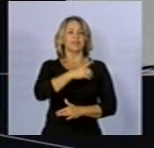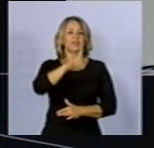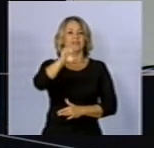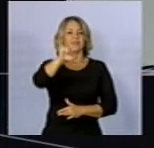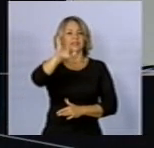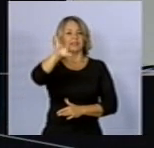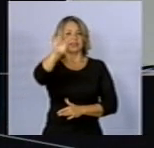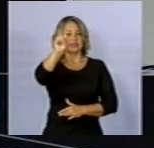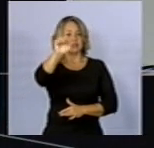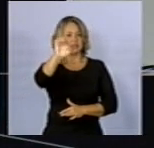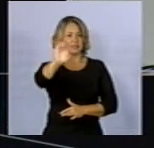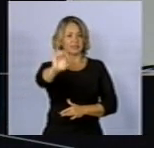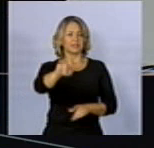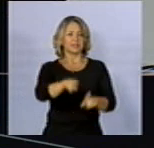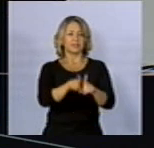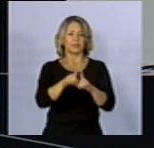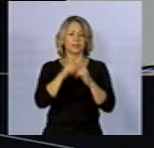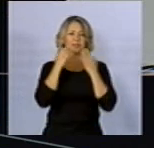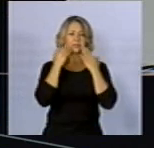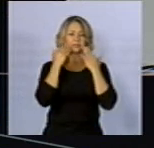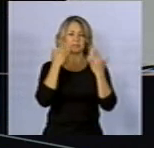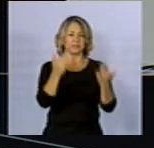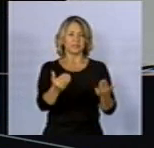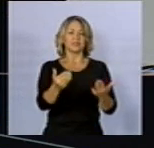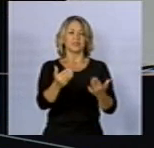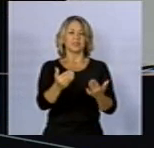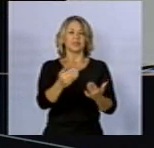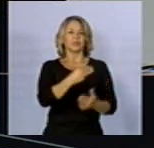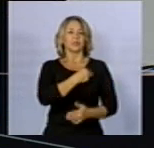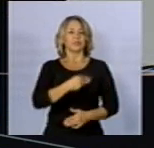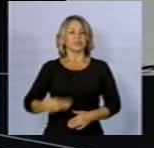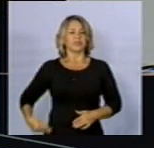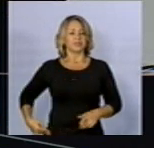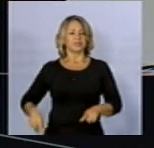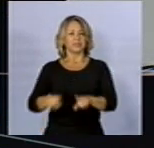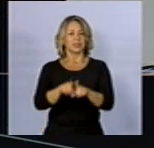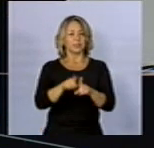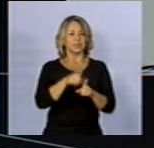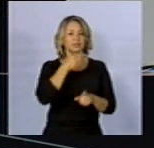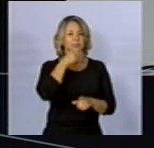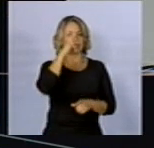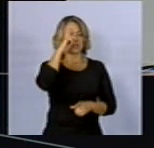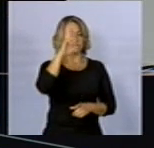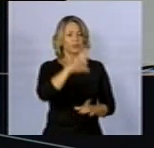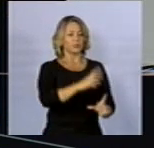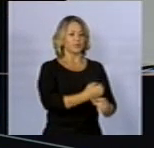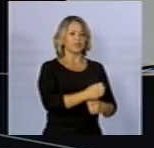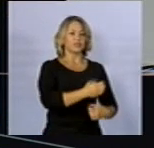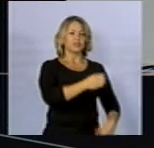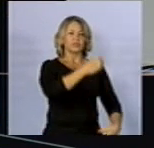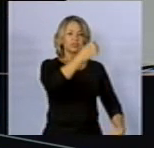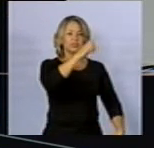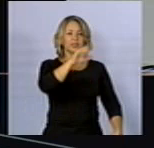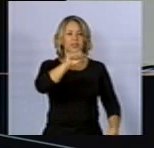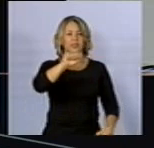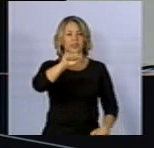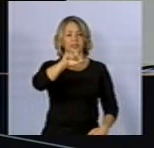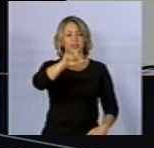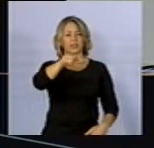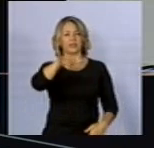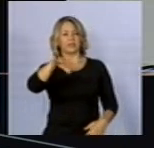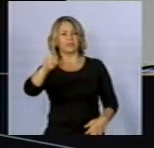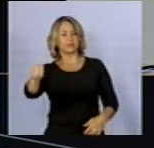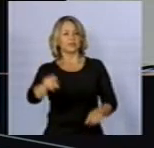representando o ministro Luiz Inácio Lucena Adams. Registro também a presença do engenheiro Albert Cordeiro de Mello, diretor-geral do